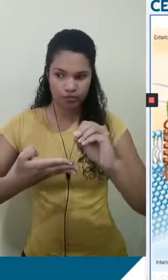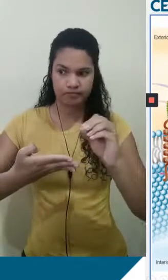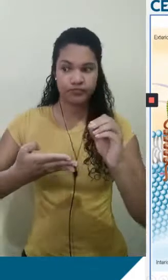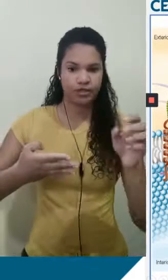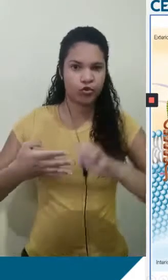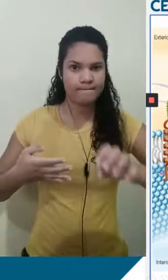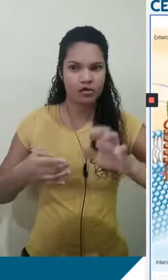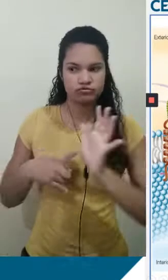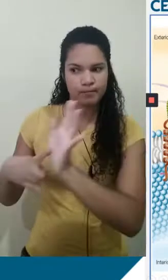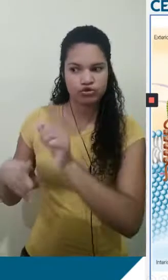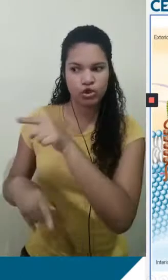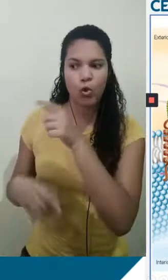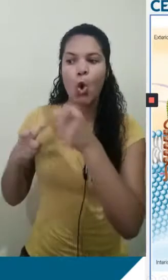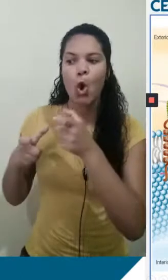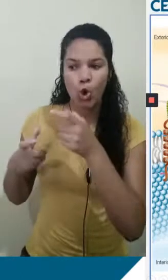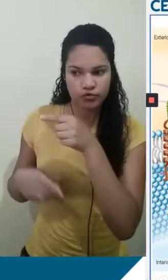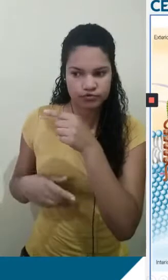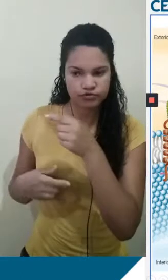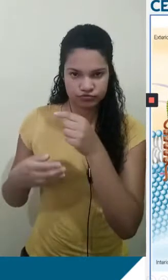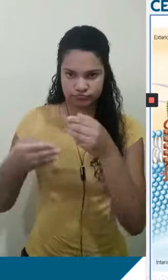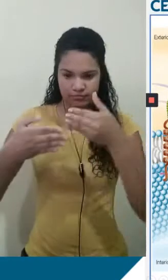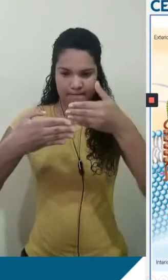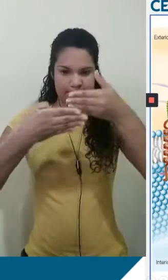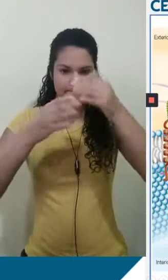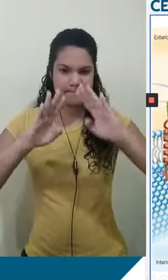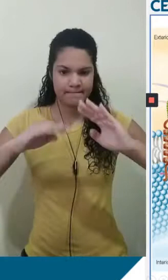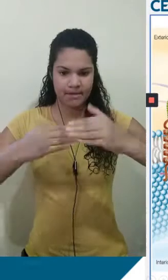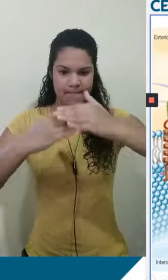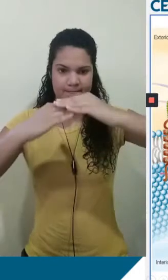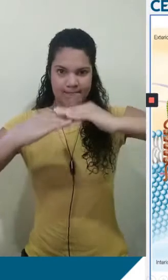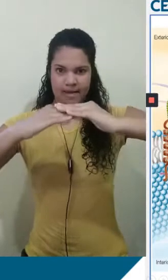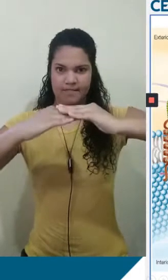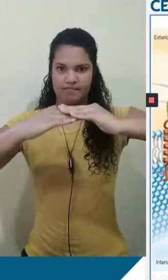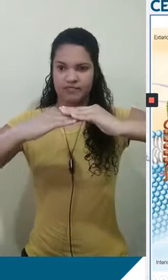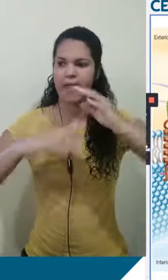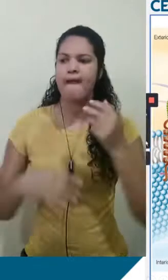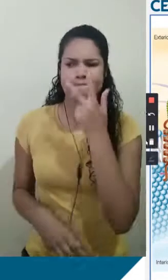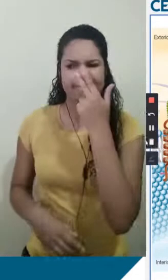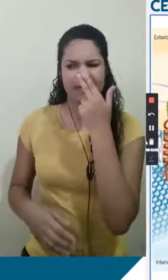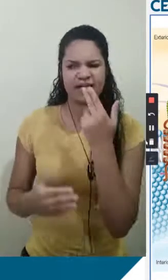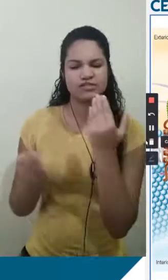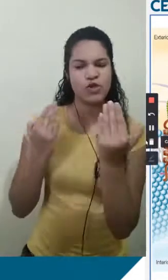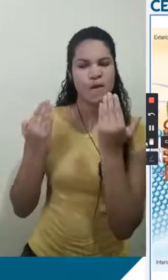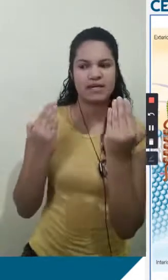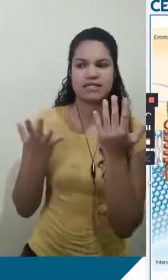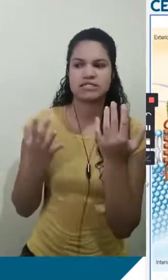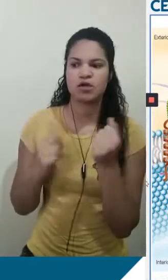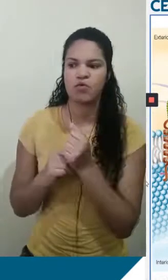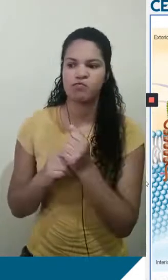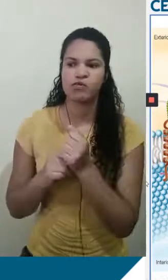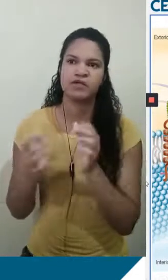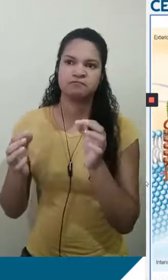fósforo, tem a cabecinha do palito de fósforo, entre aspas, evidentemente, e uma cauda. Essa estrutura, essa